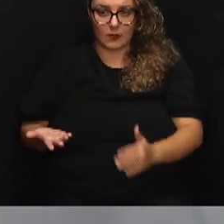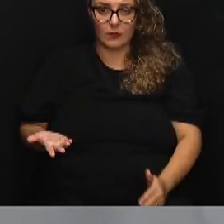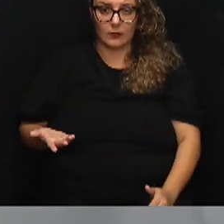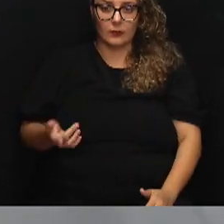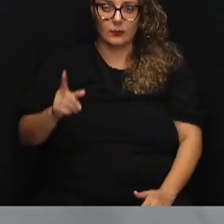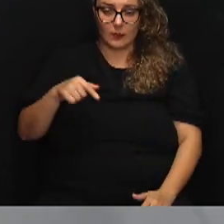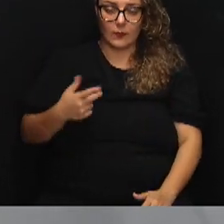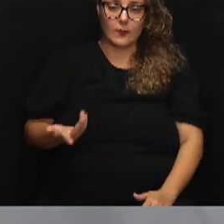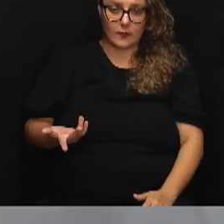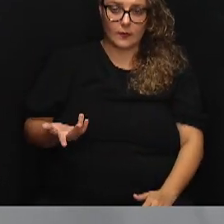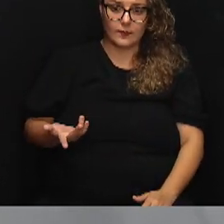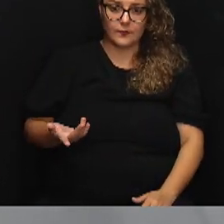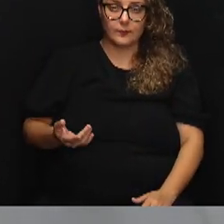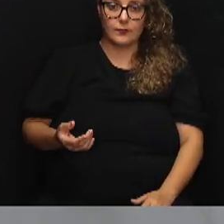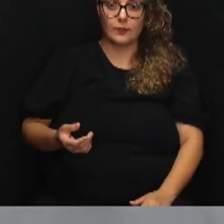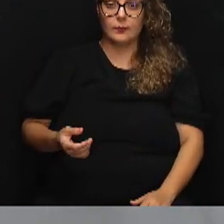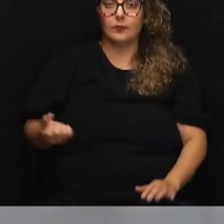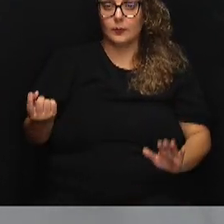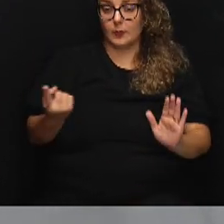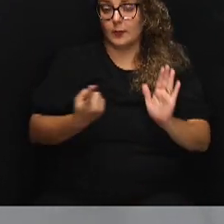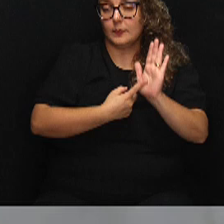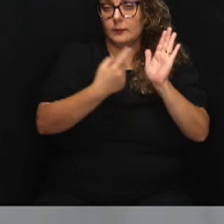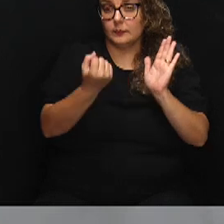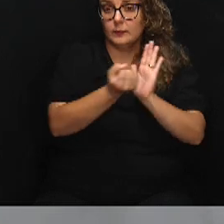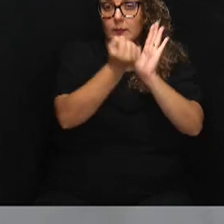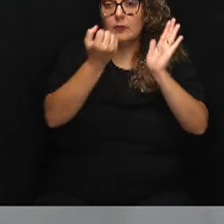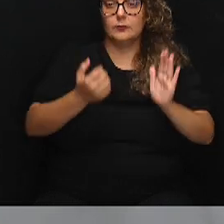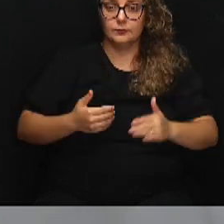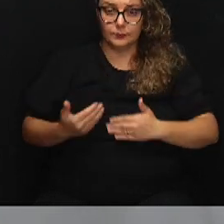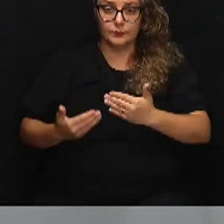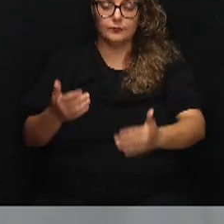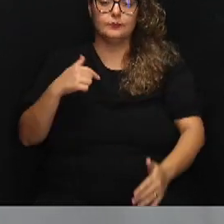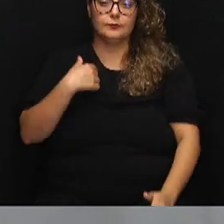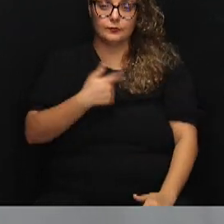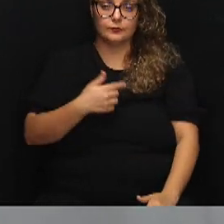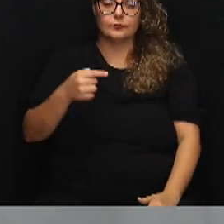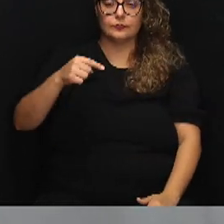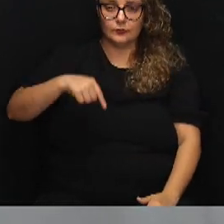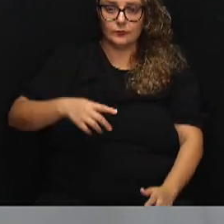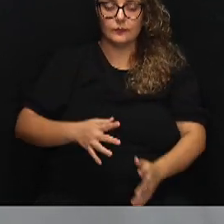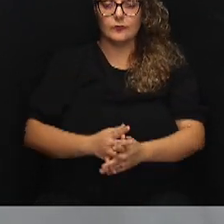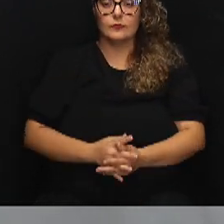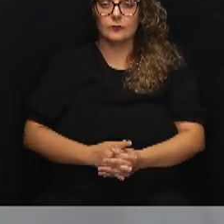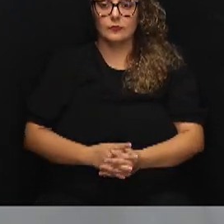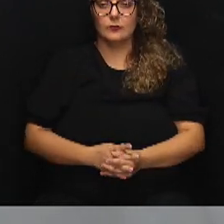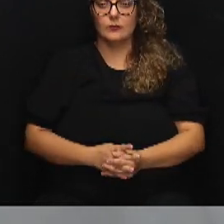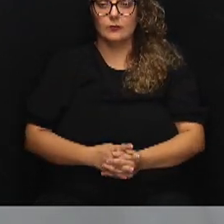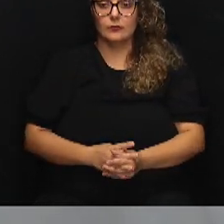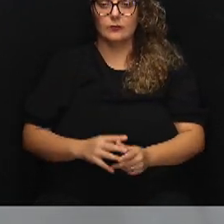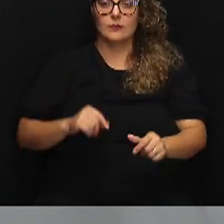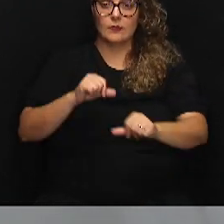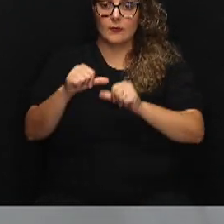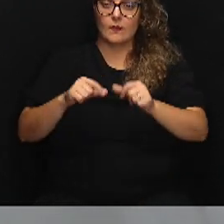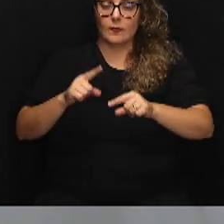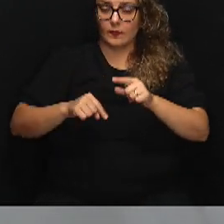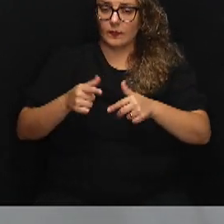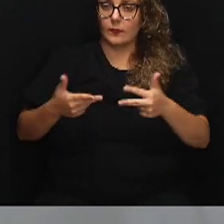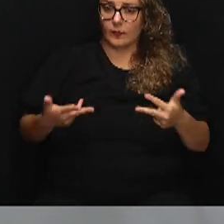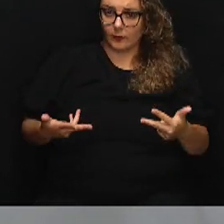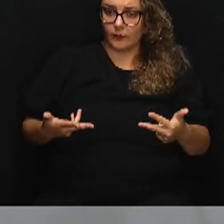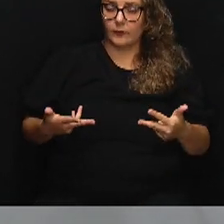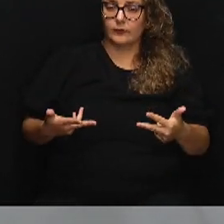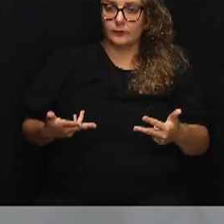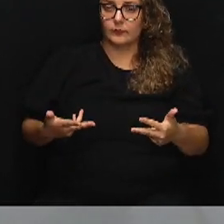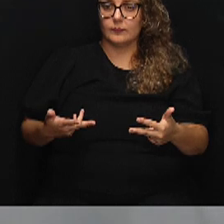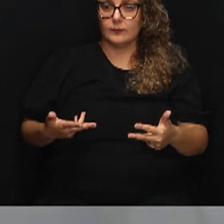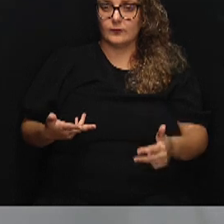de patenteamento, tá? Um processo nosso, e transformando esse material em